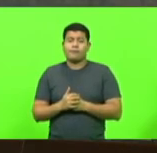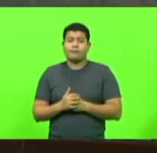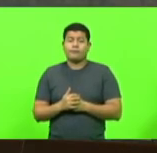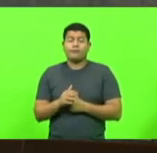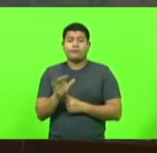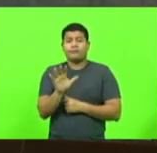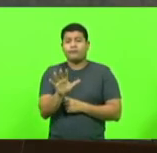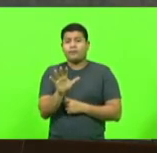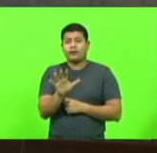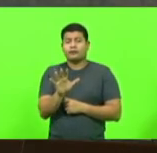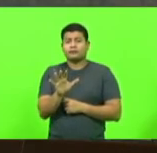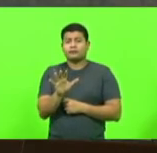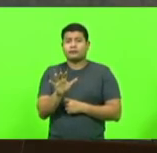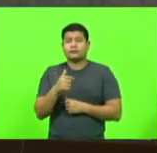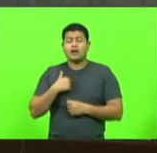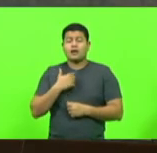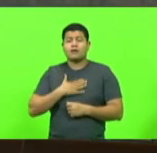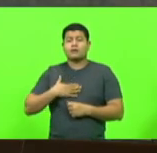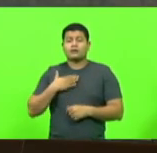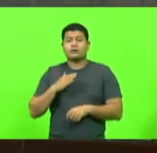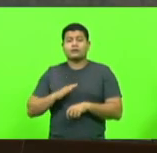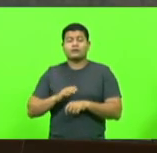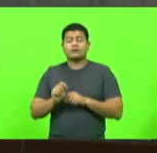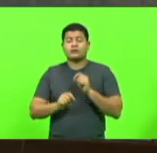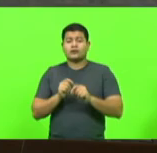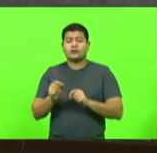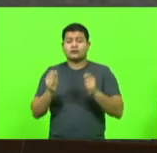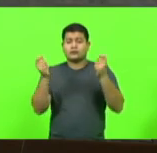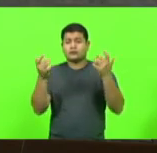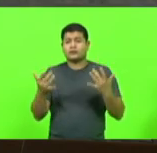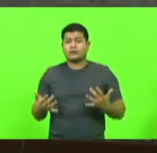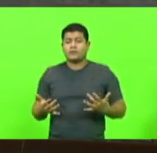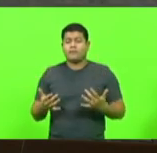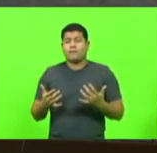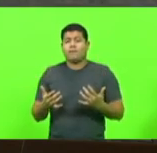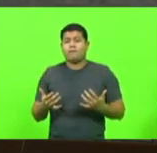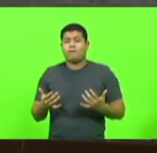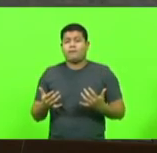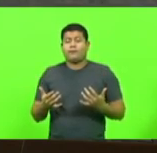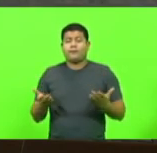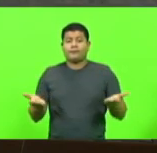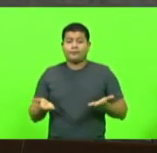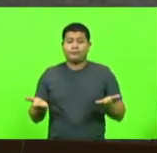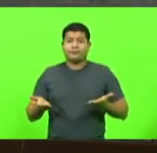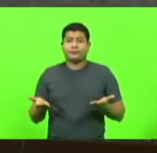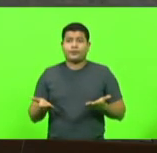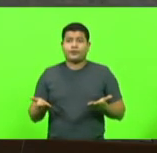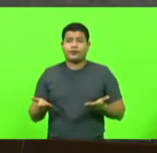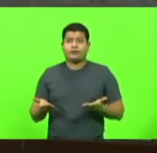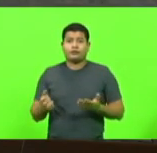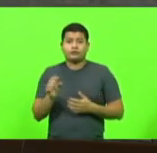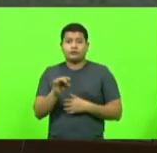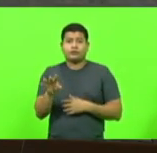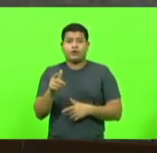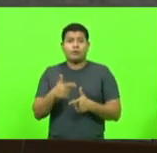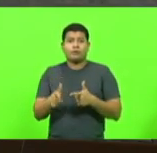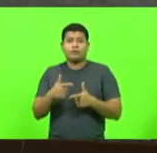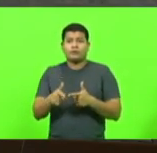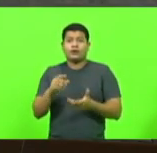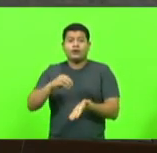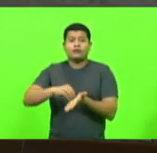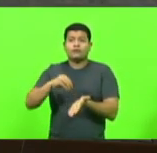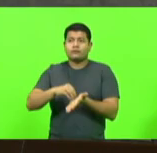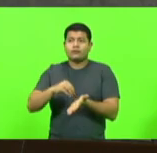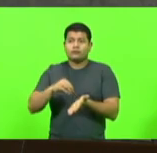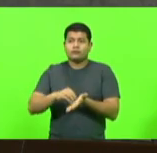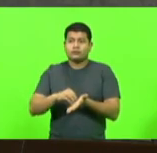Mas eu gostaria também de trazer aqui não só o problema da falta desse profissional